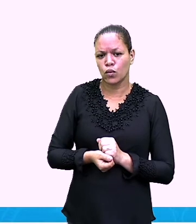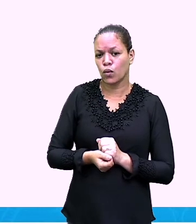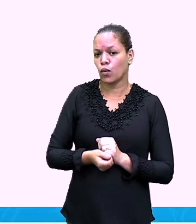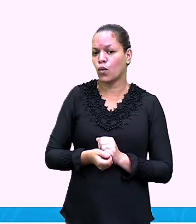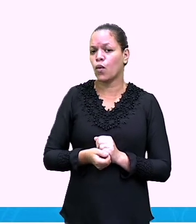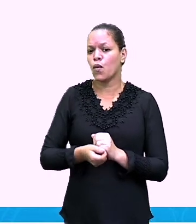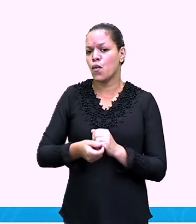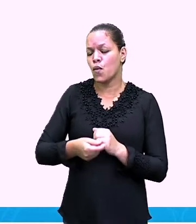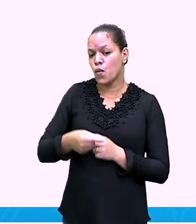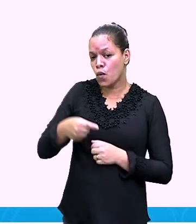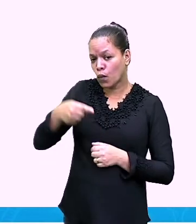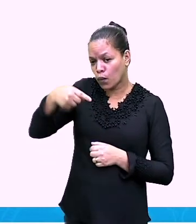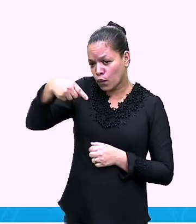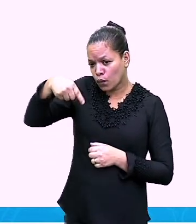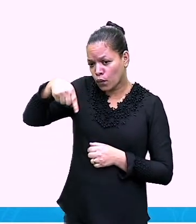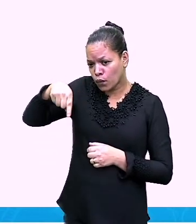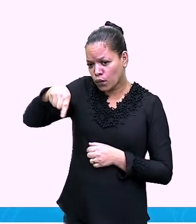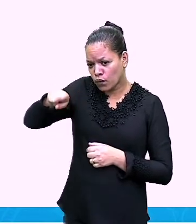Passar